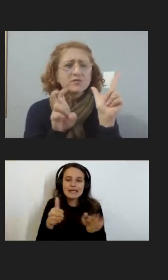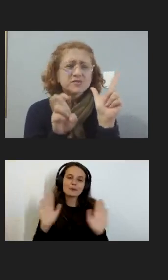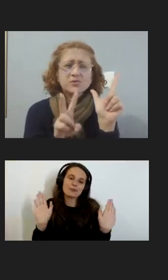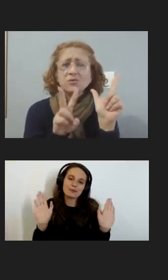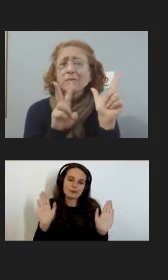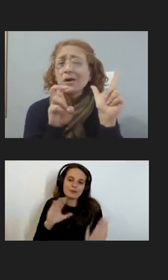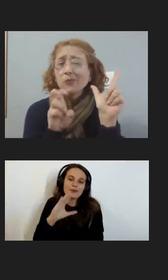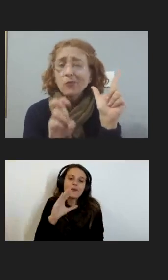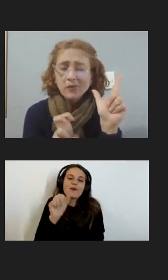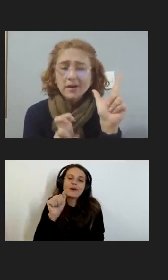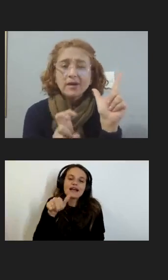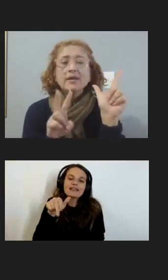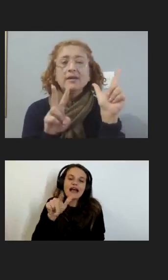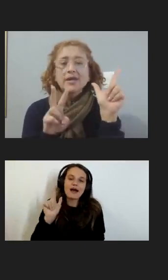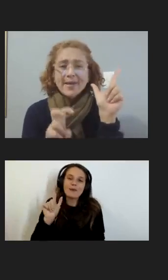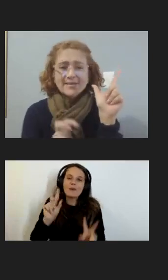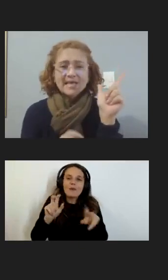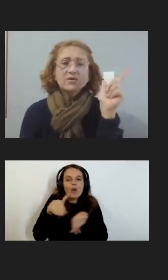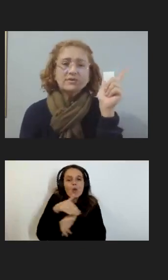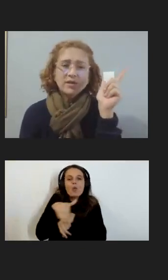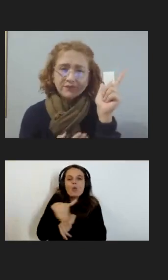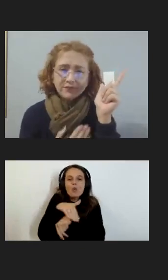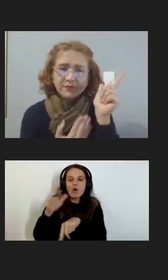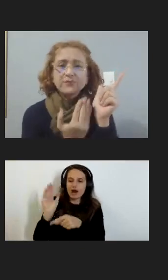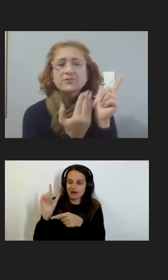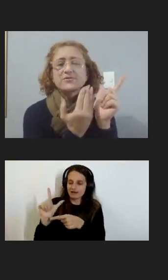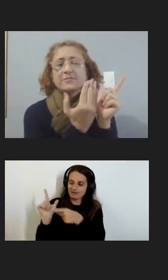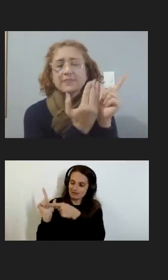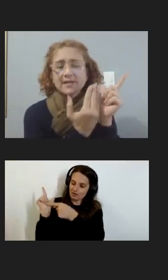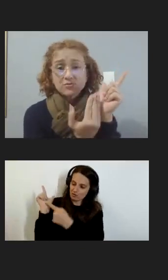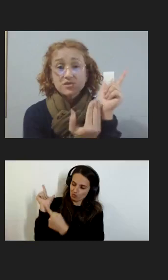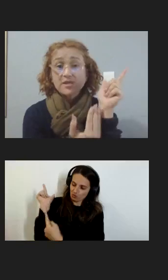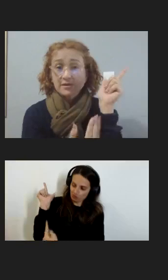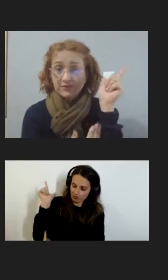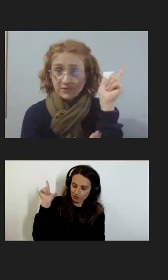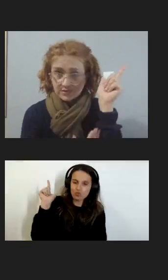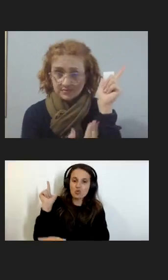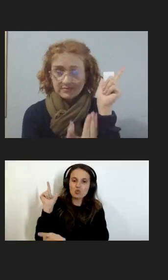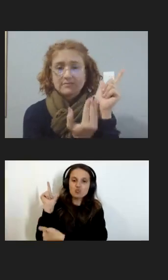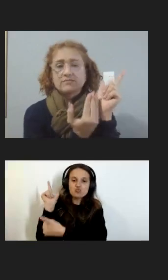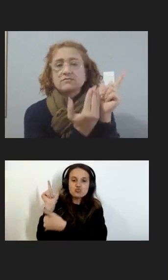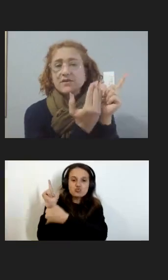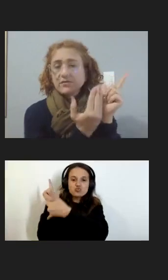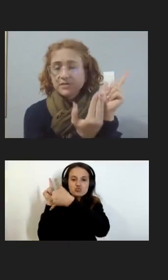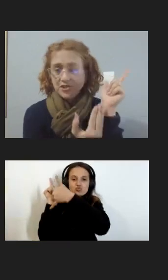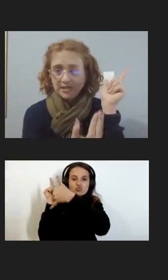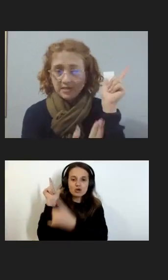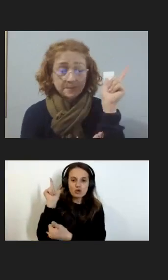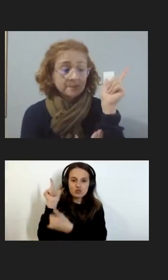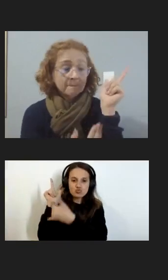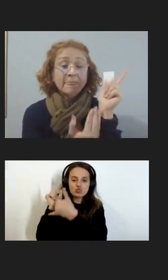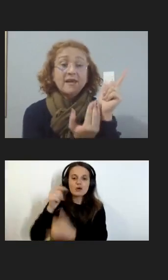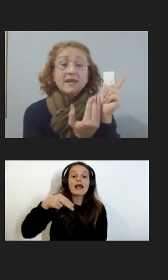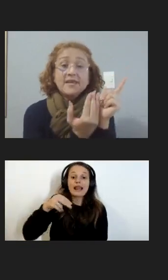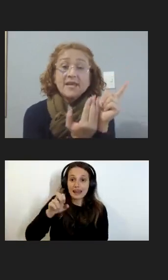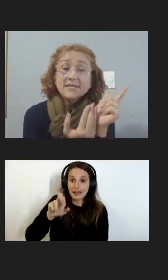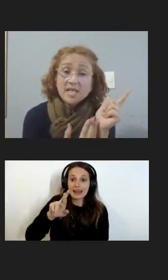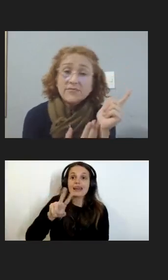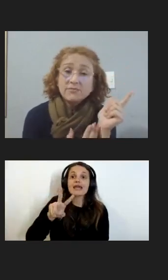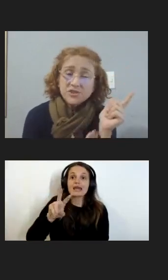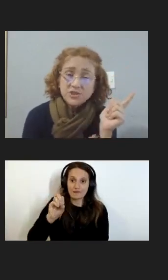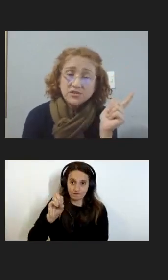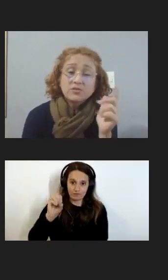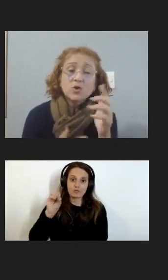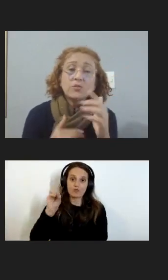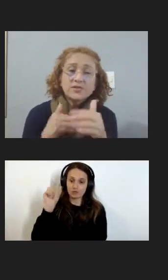aí, como se fosse uma rua, e nessa rua tem o fluxo que passa os nervos, nervo mediano. E esse